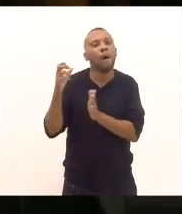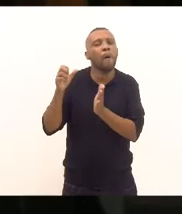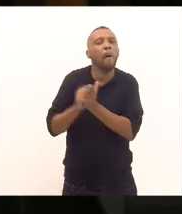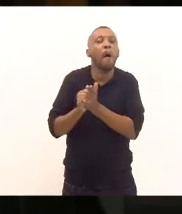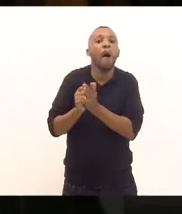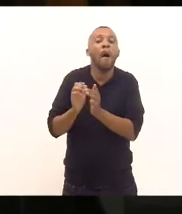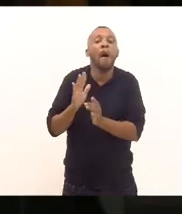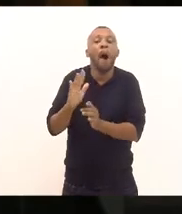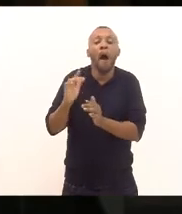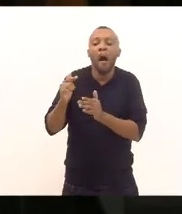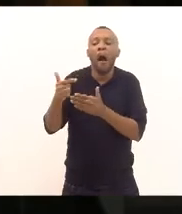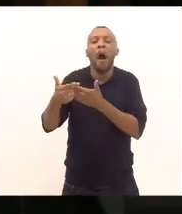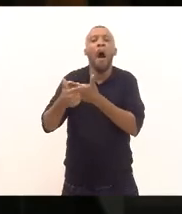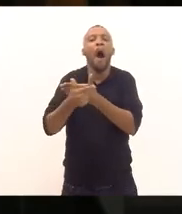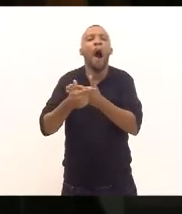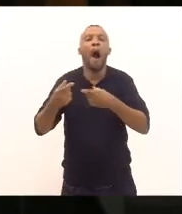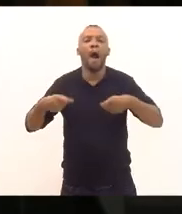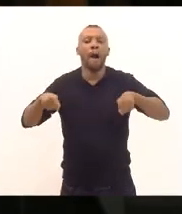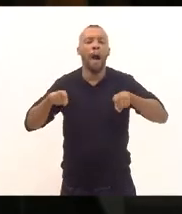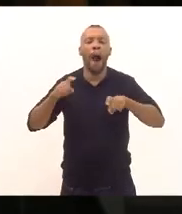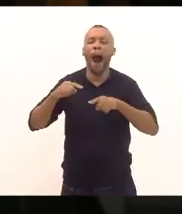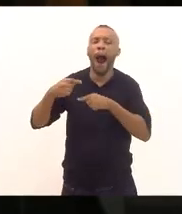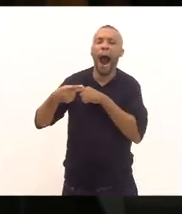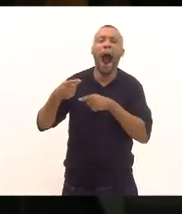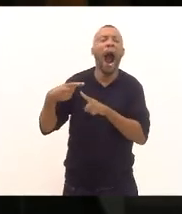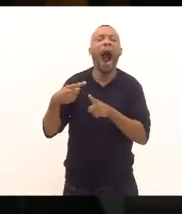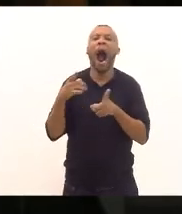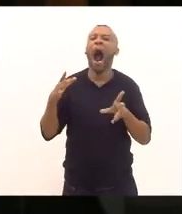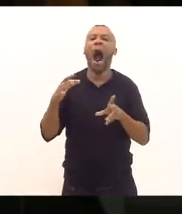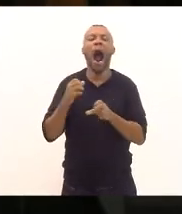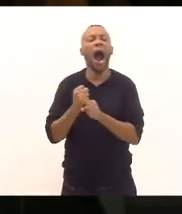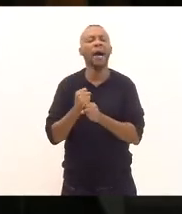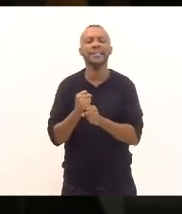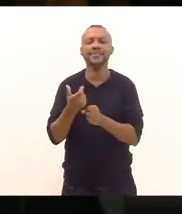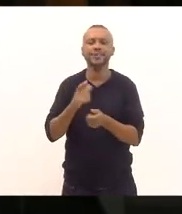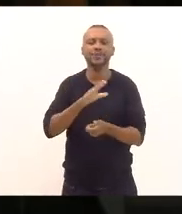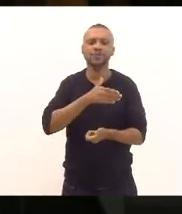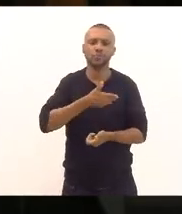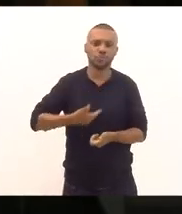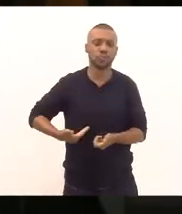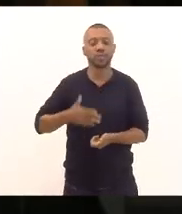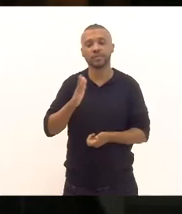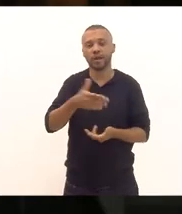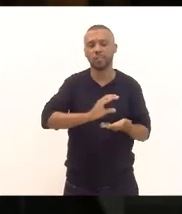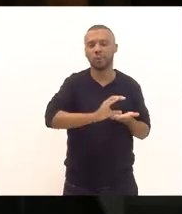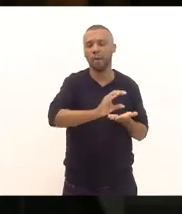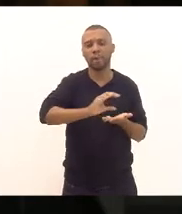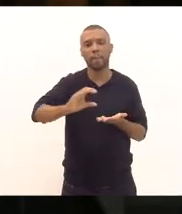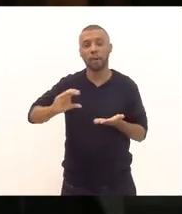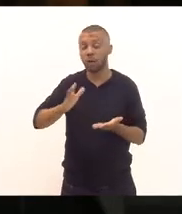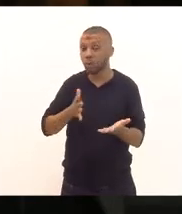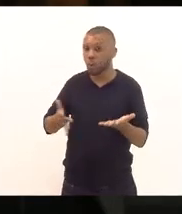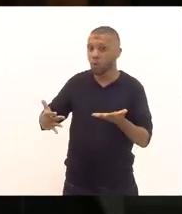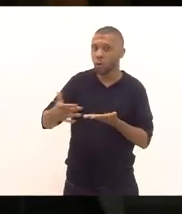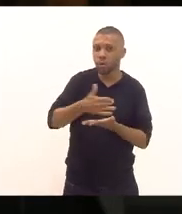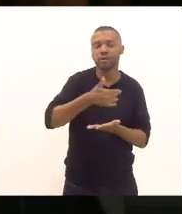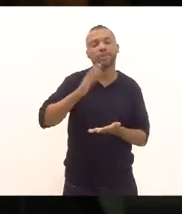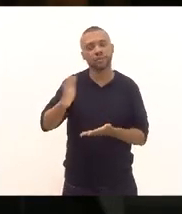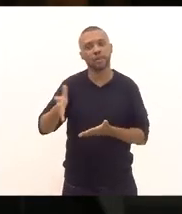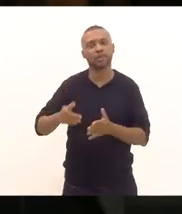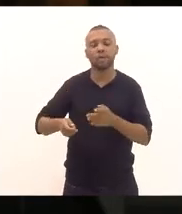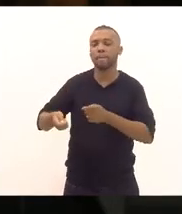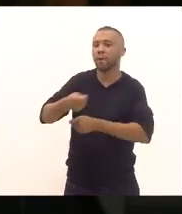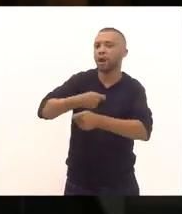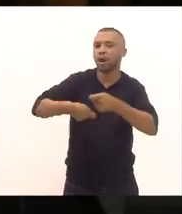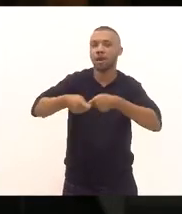Exercício seguinte porque os orçamentos públicos já estão na rua e as receita ou já estão ocorrendo